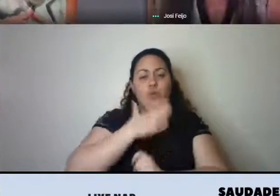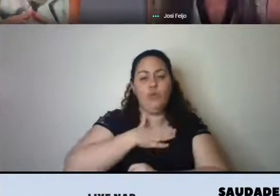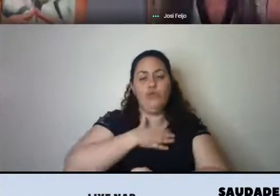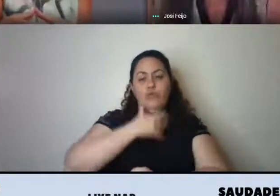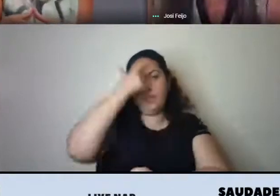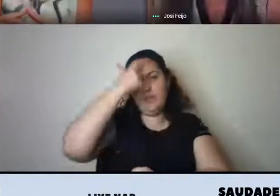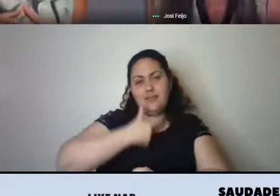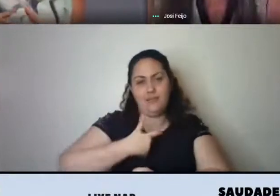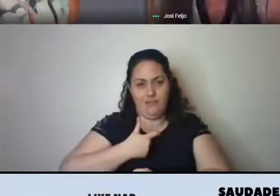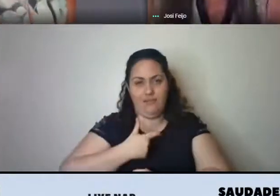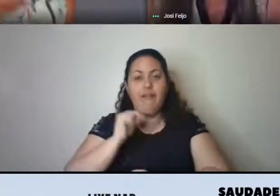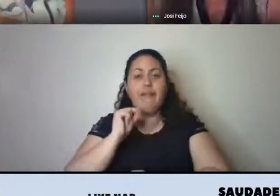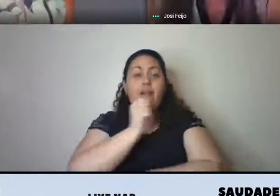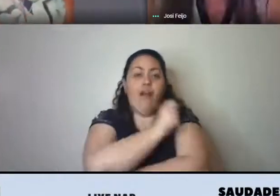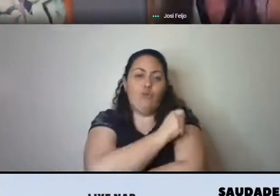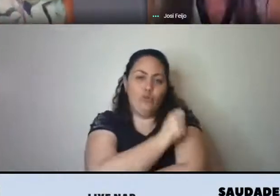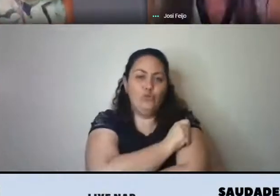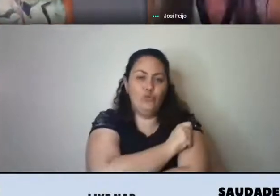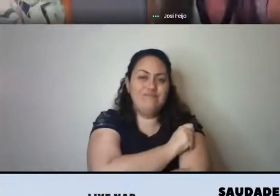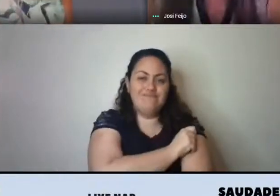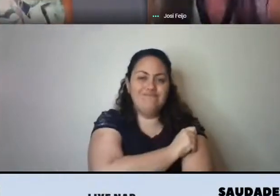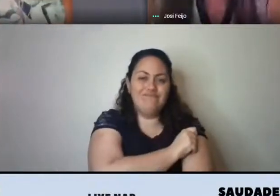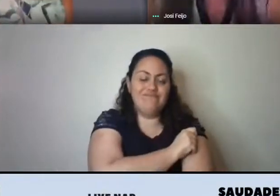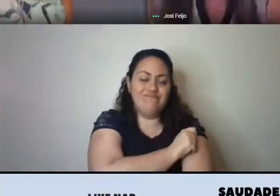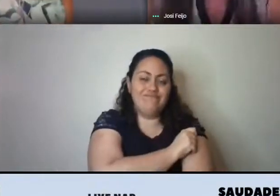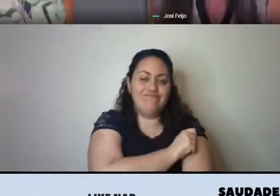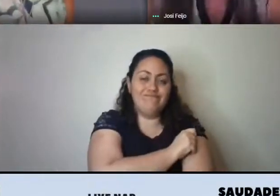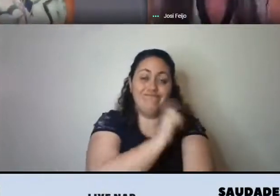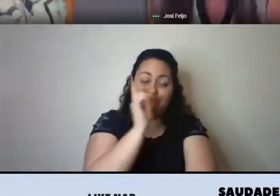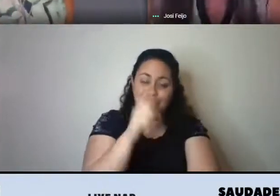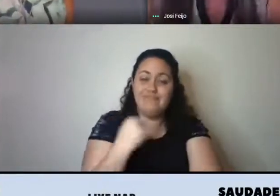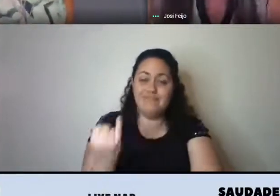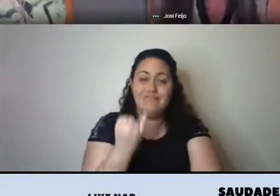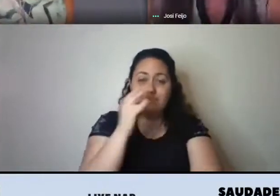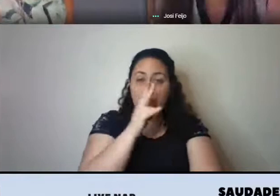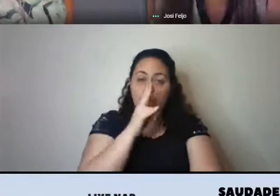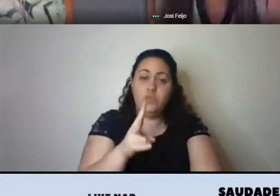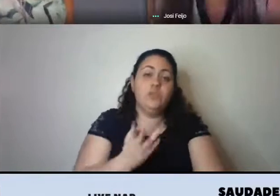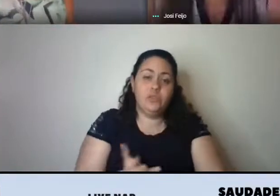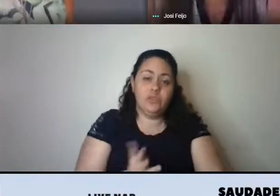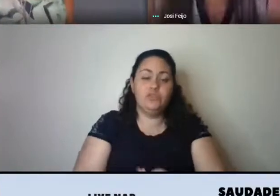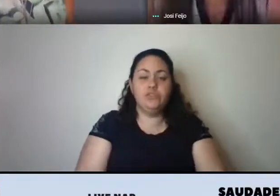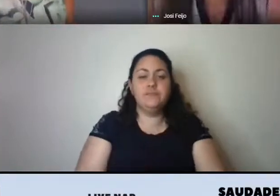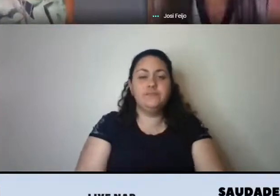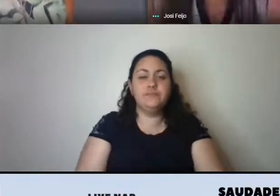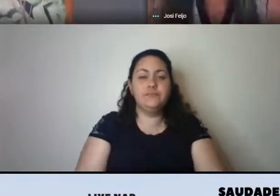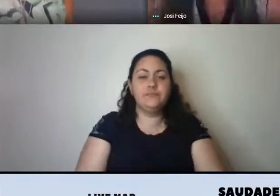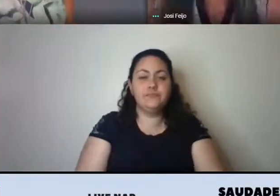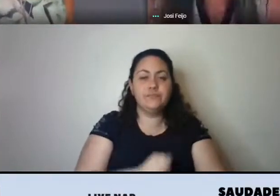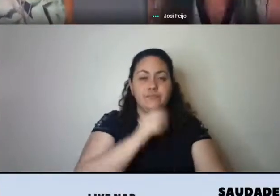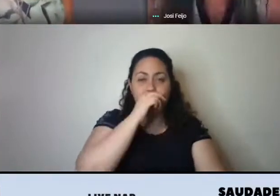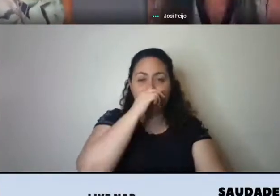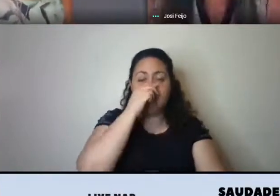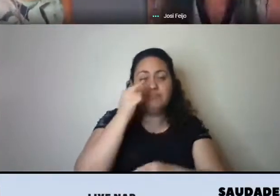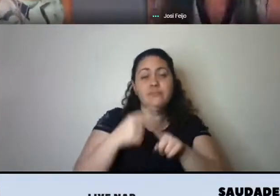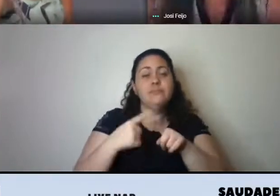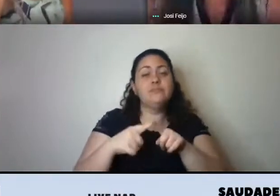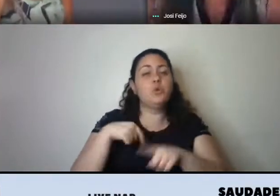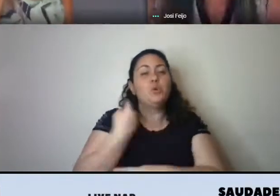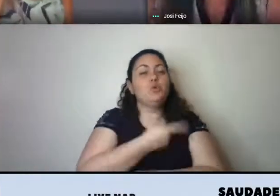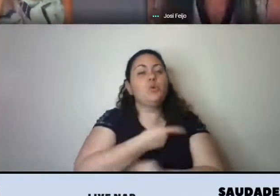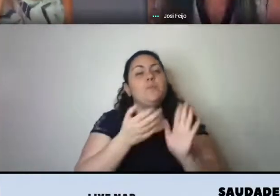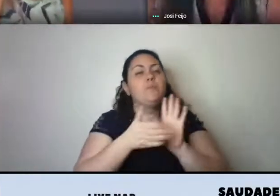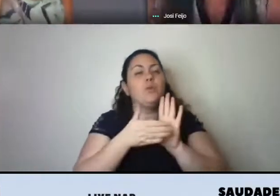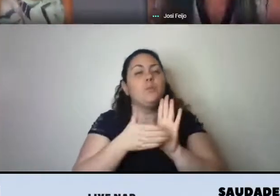alunos, né, de uma maneira muito importante, né, gente? E aí, porque a nossa ideia de falar sobre